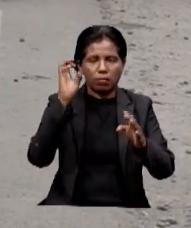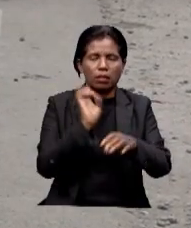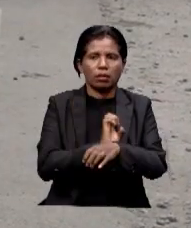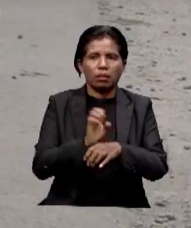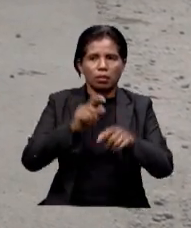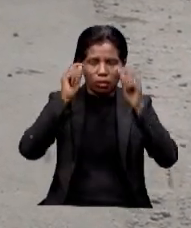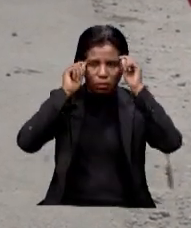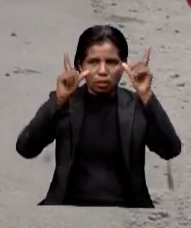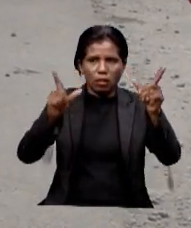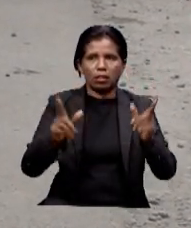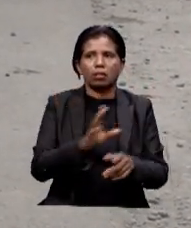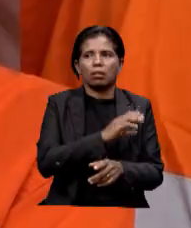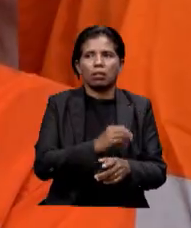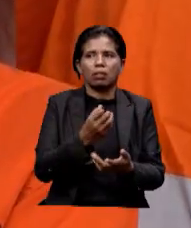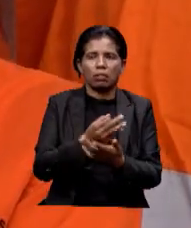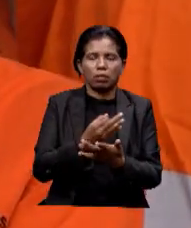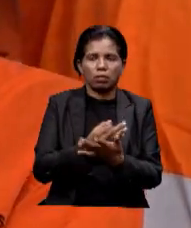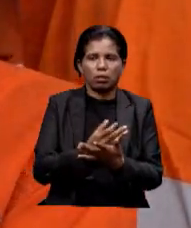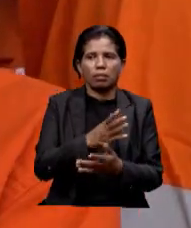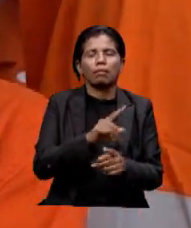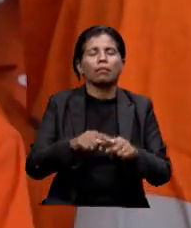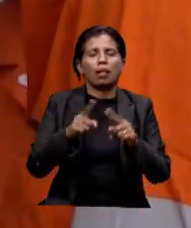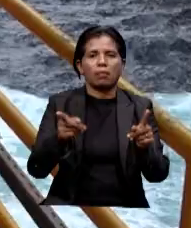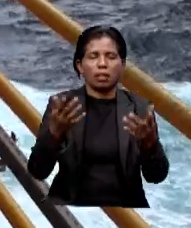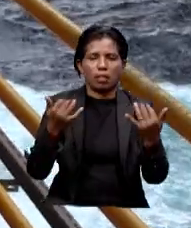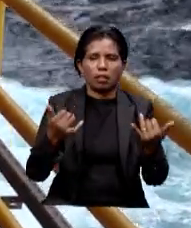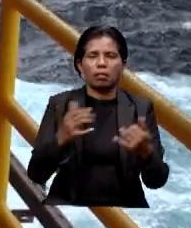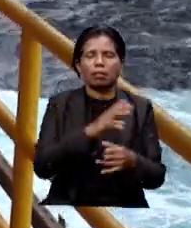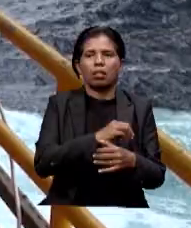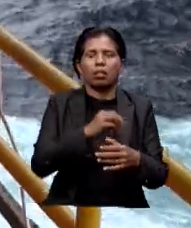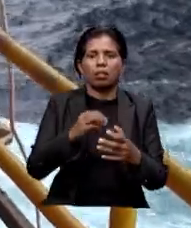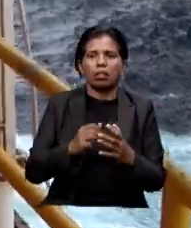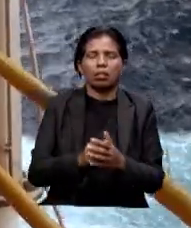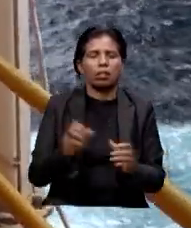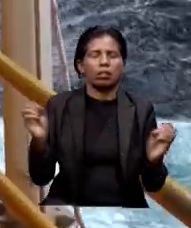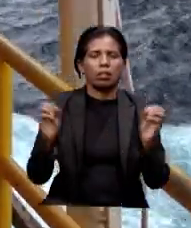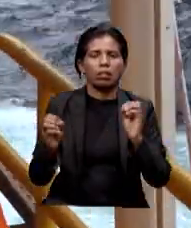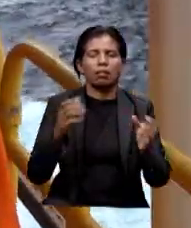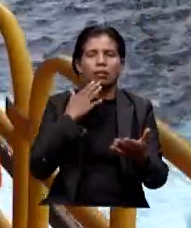Leste nian depende makas ba fundo petrolífero mai beda daun ne kampu bayu undan la via